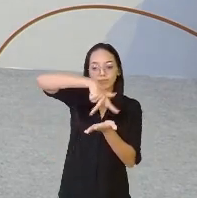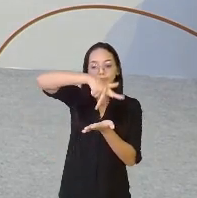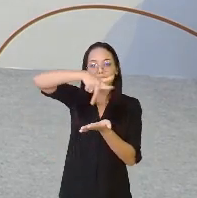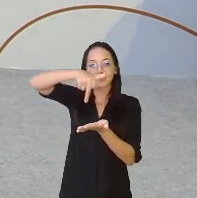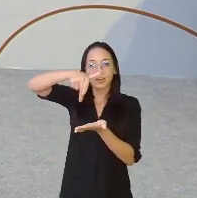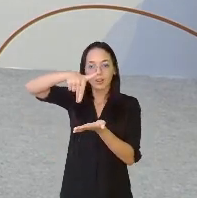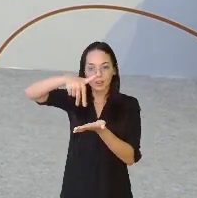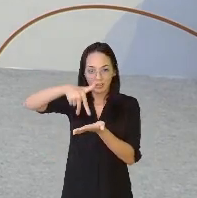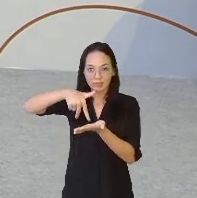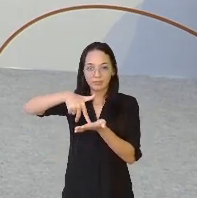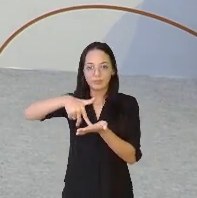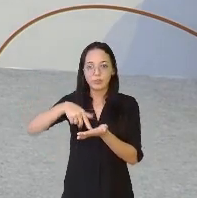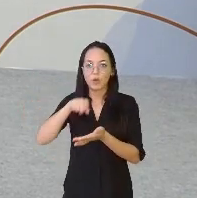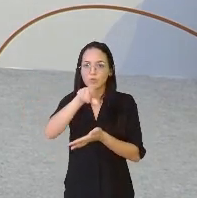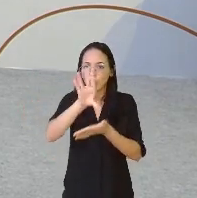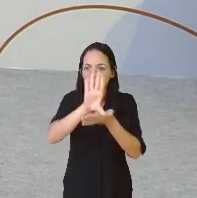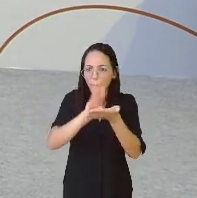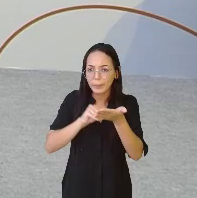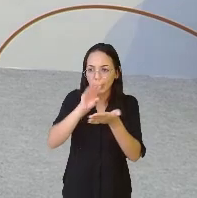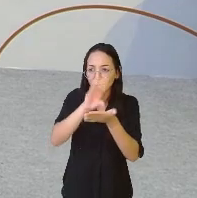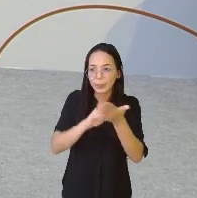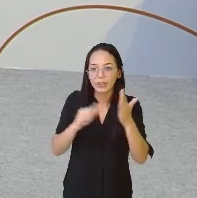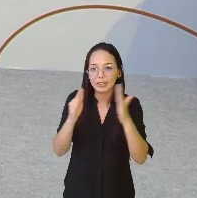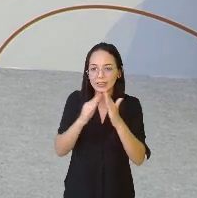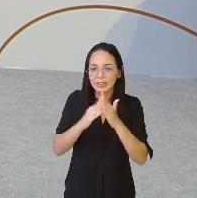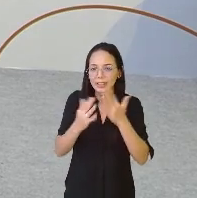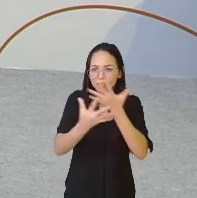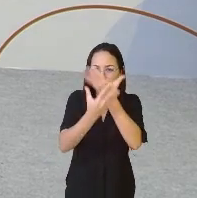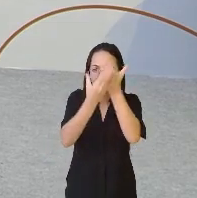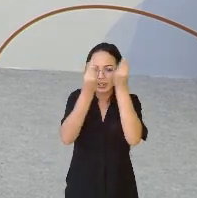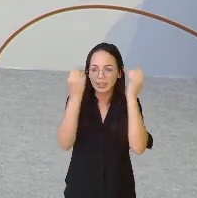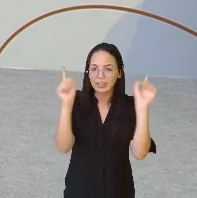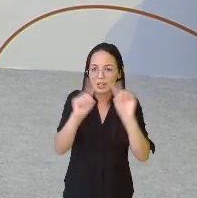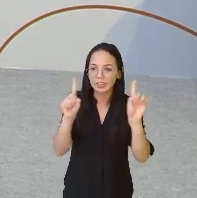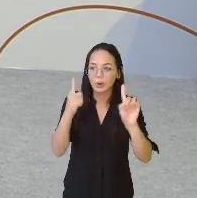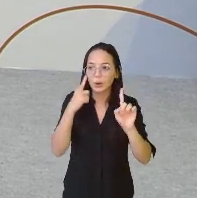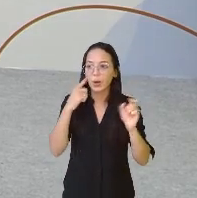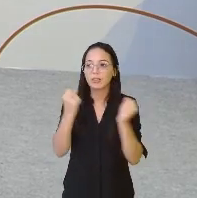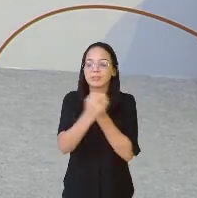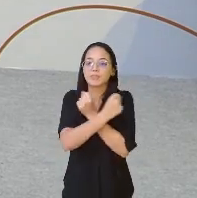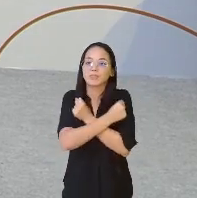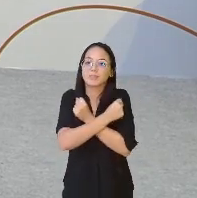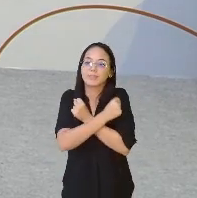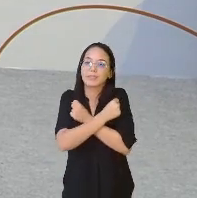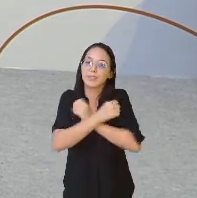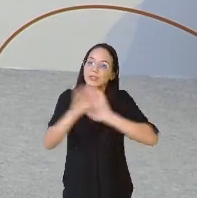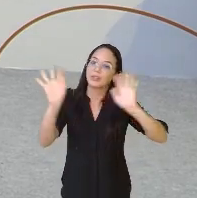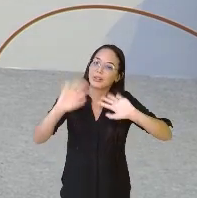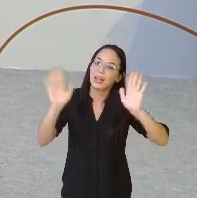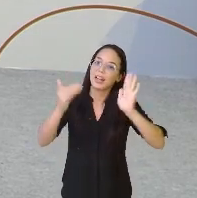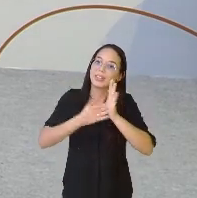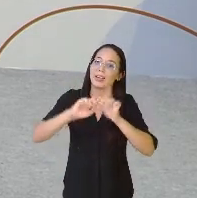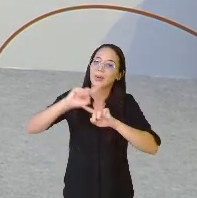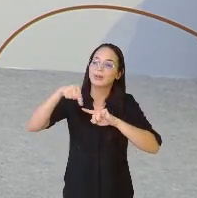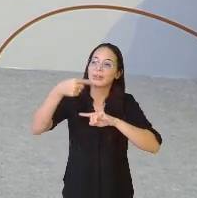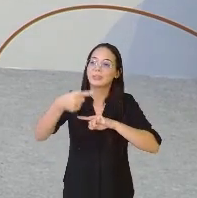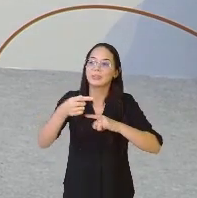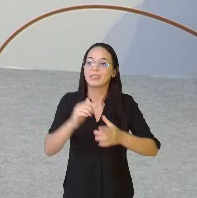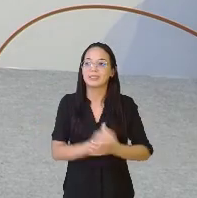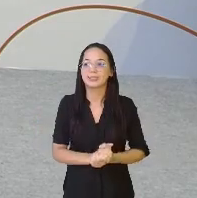lado. Faz aí da tua casa, não esquece. Grande abraço para vocês. Até a